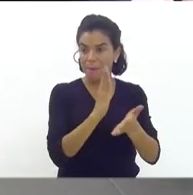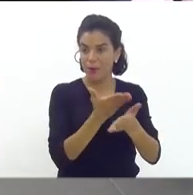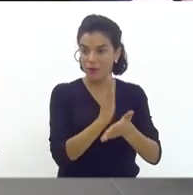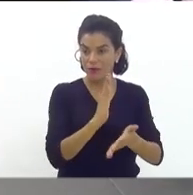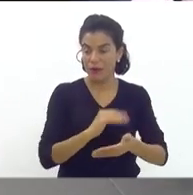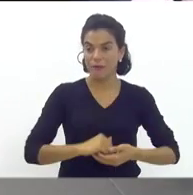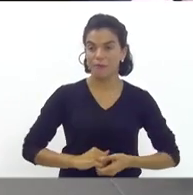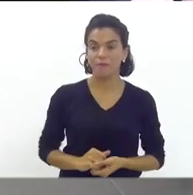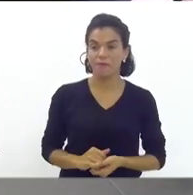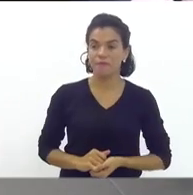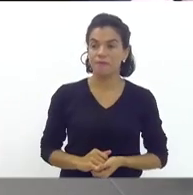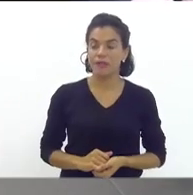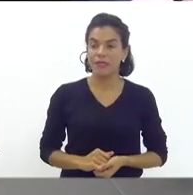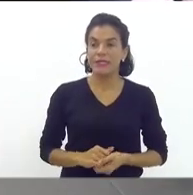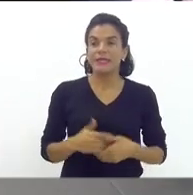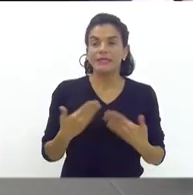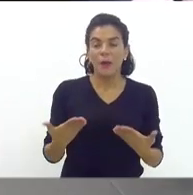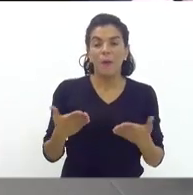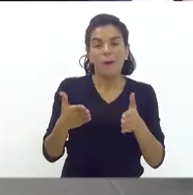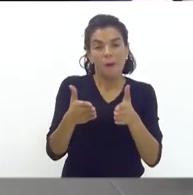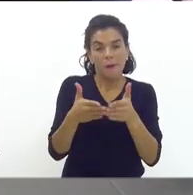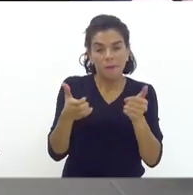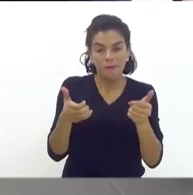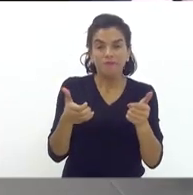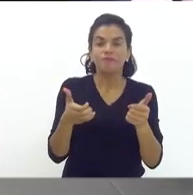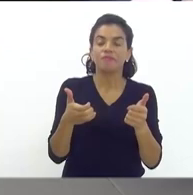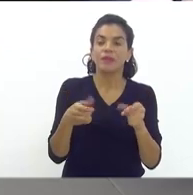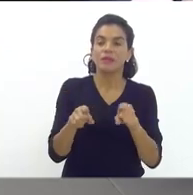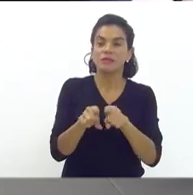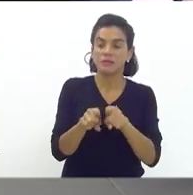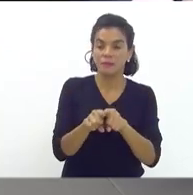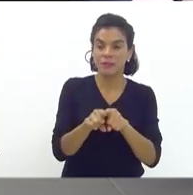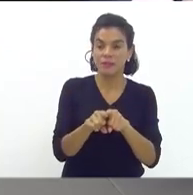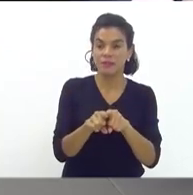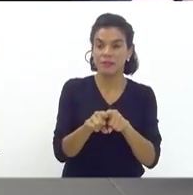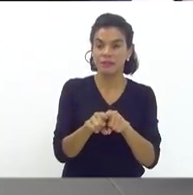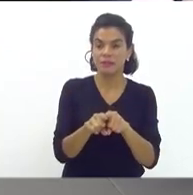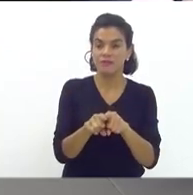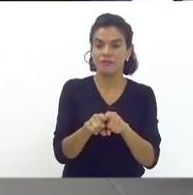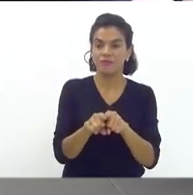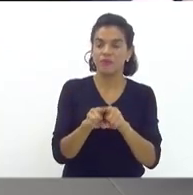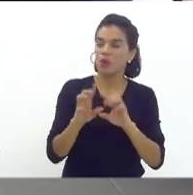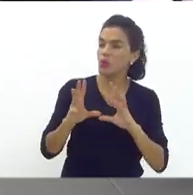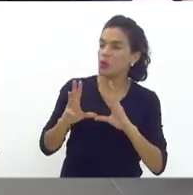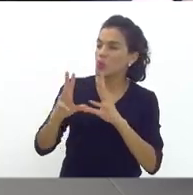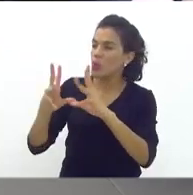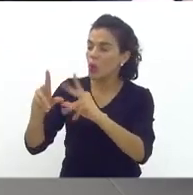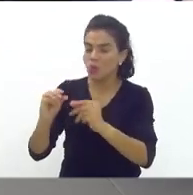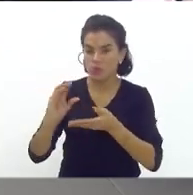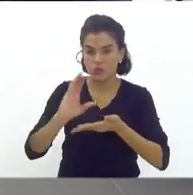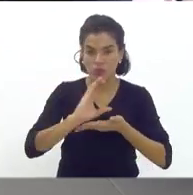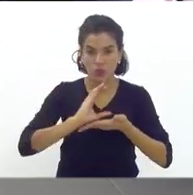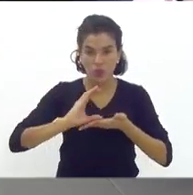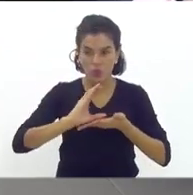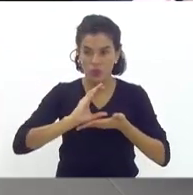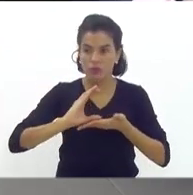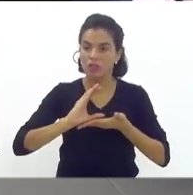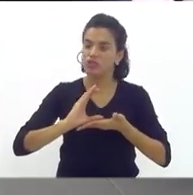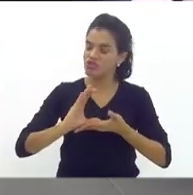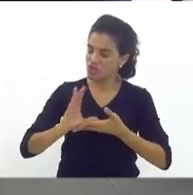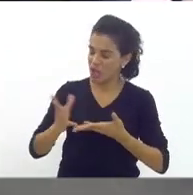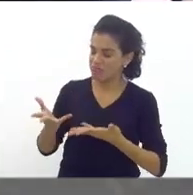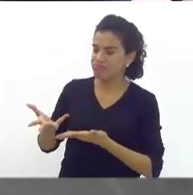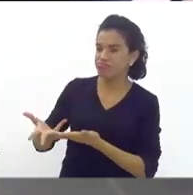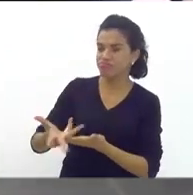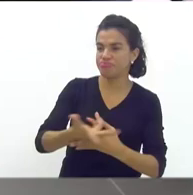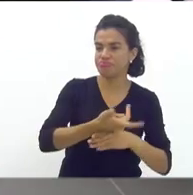conceder e peço aqui venha para dizer o seguinte é todos os conselheiros hoje estão qualificados para